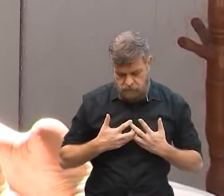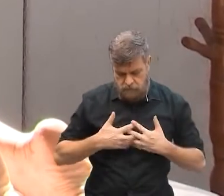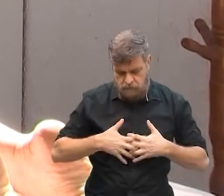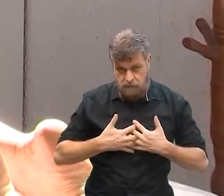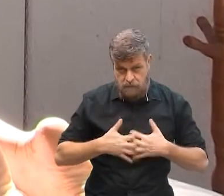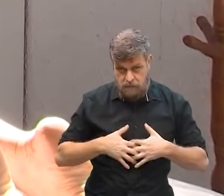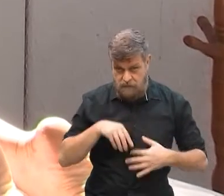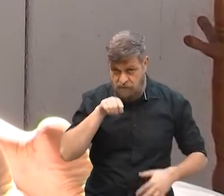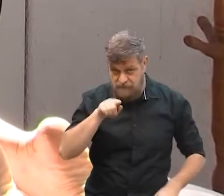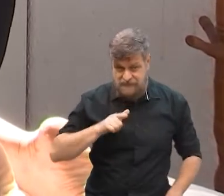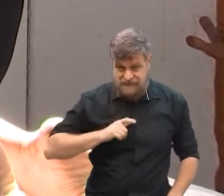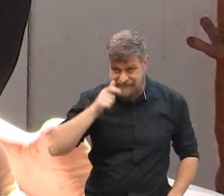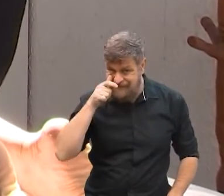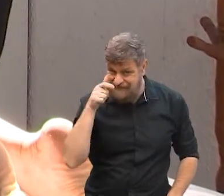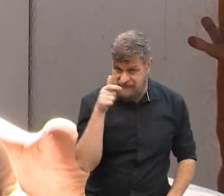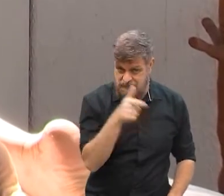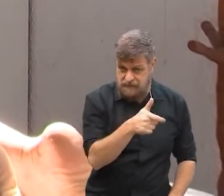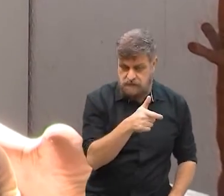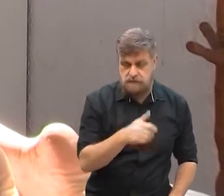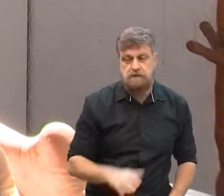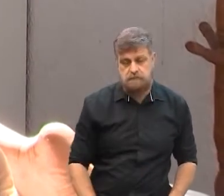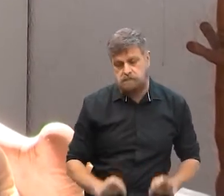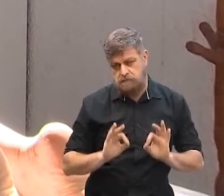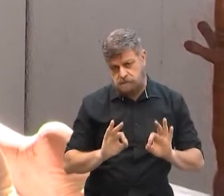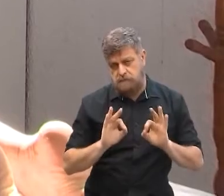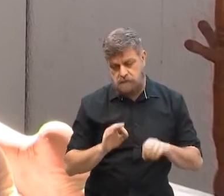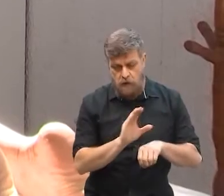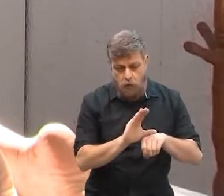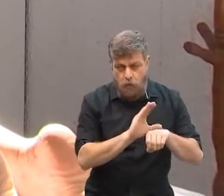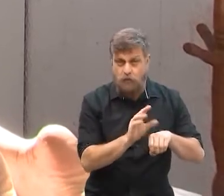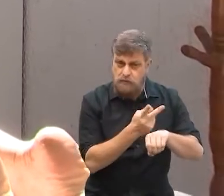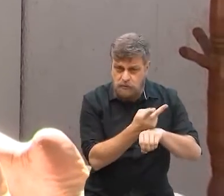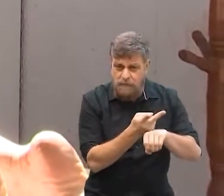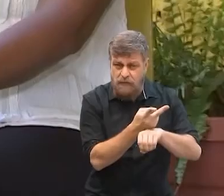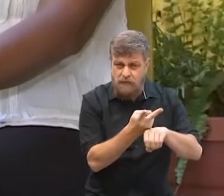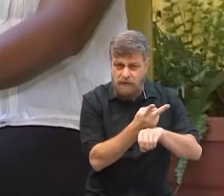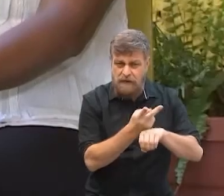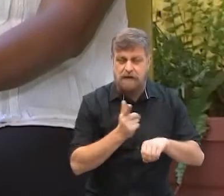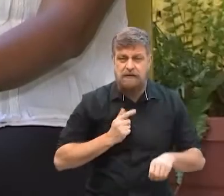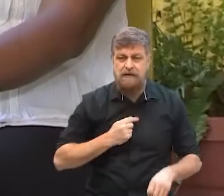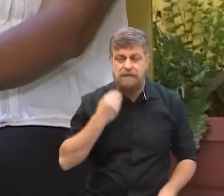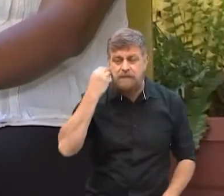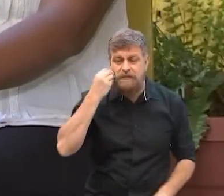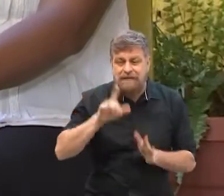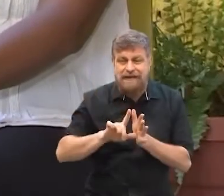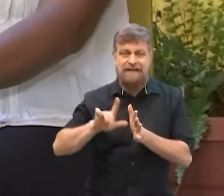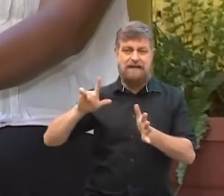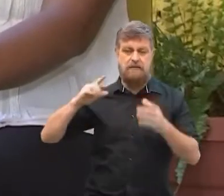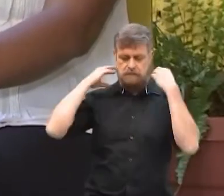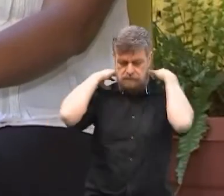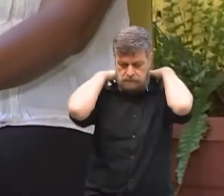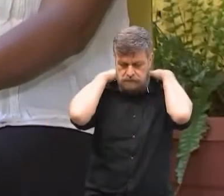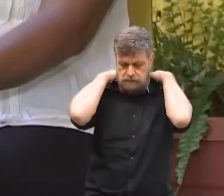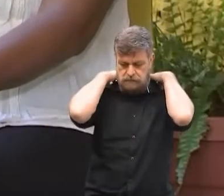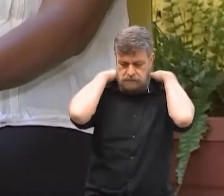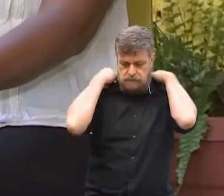e te interessa esse cuidado, eu acho muito interessante procurar um curso ou procura receber uma massagem antes para ver como é que